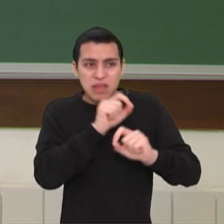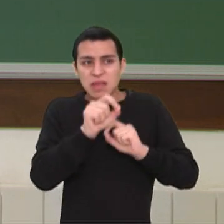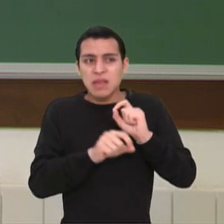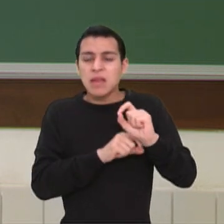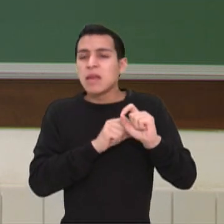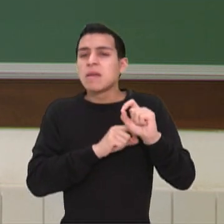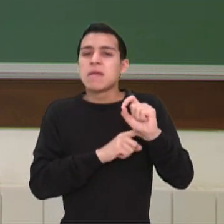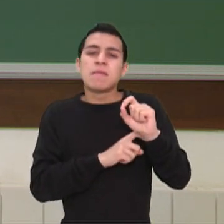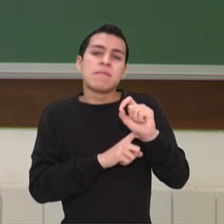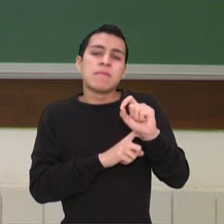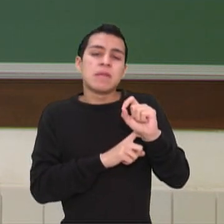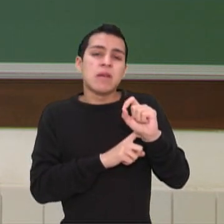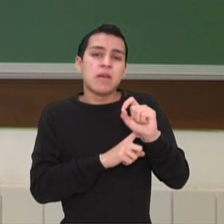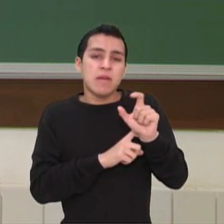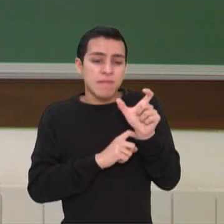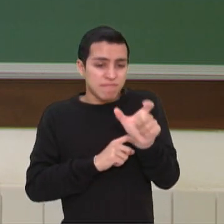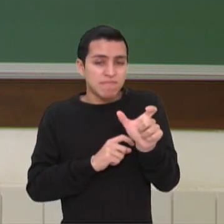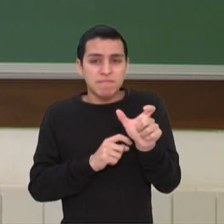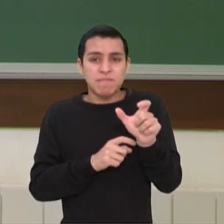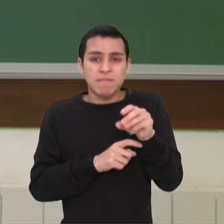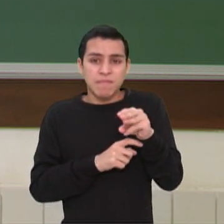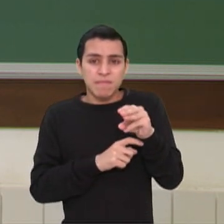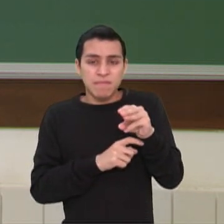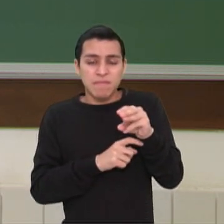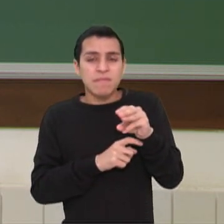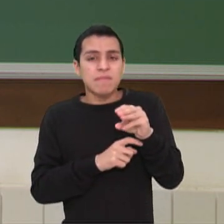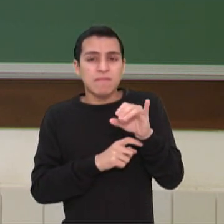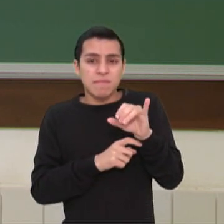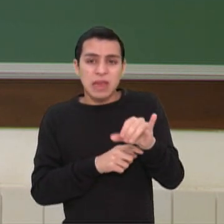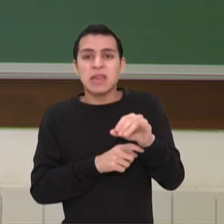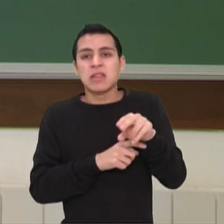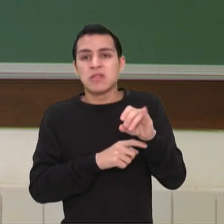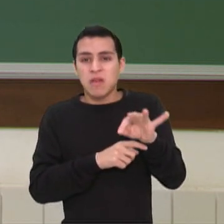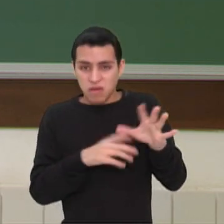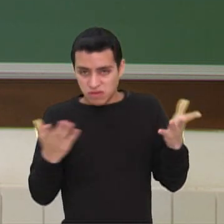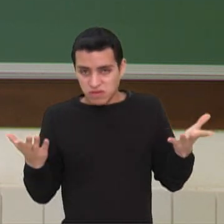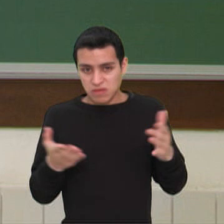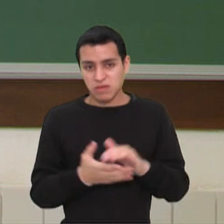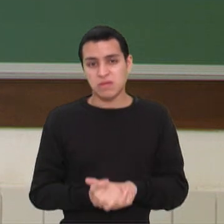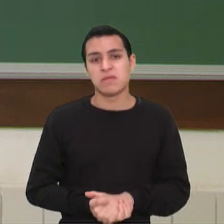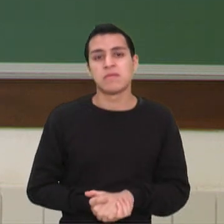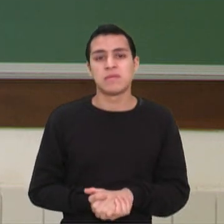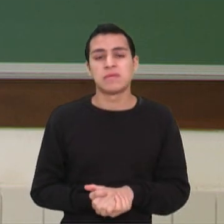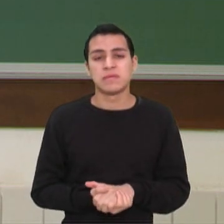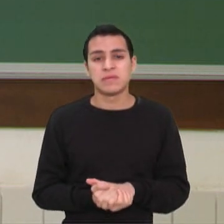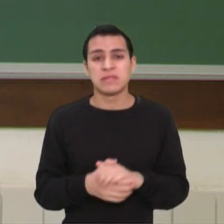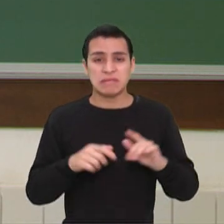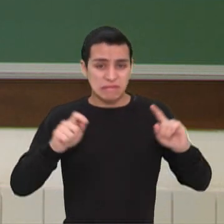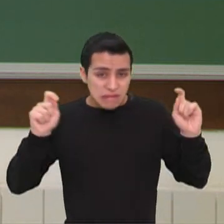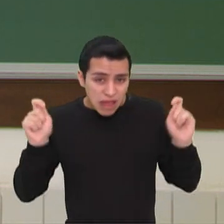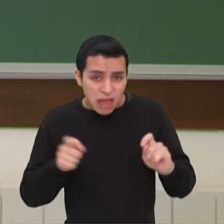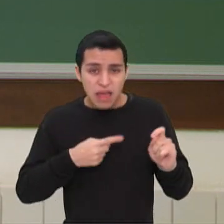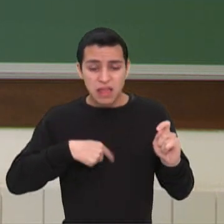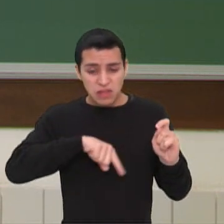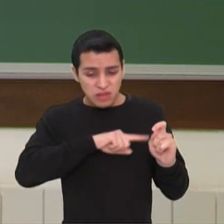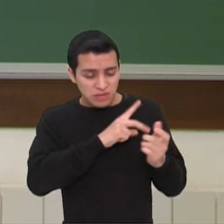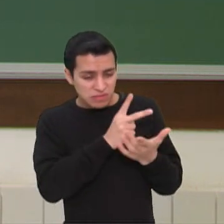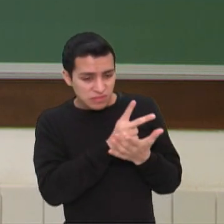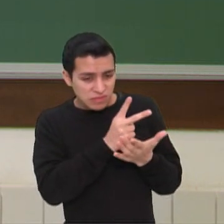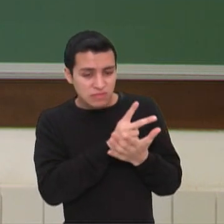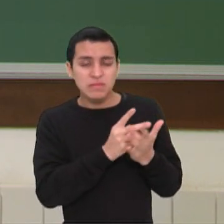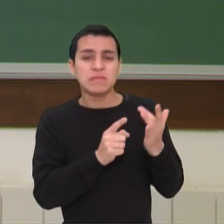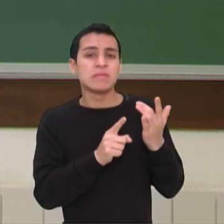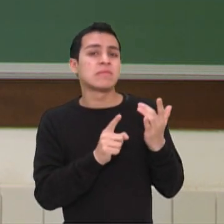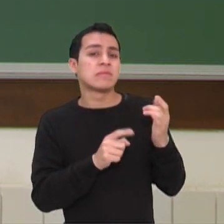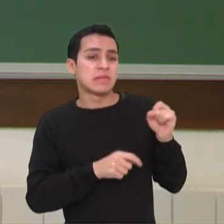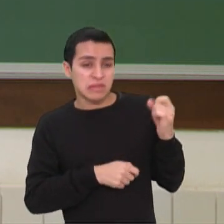vai trabalhar may not. Couldn't, might. É possível a gente colocar sim,